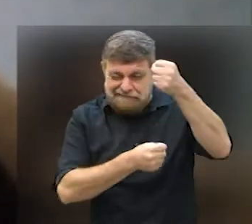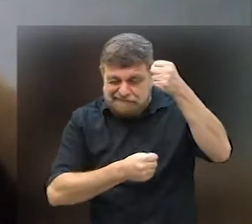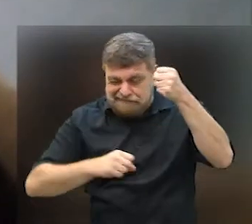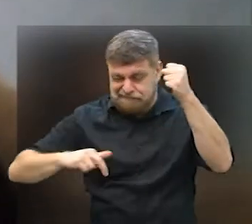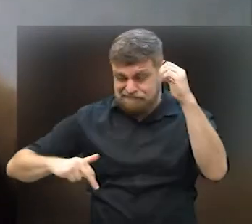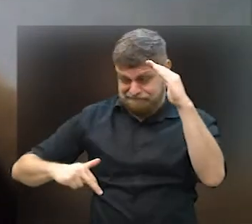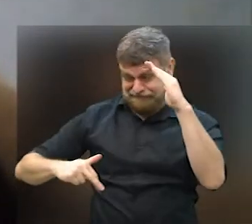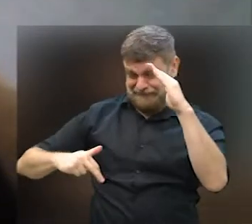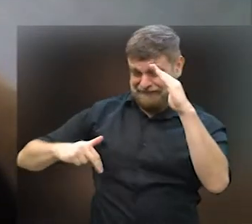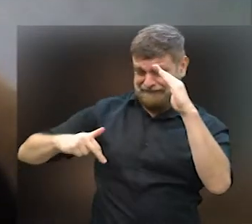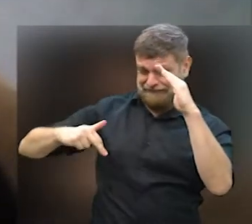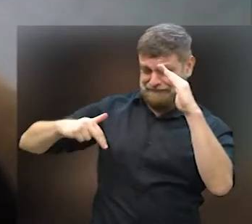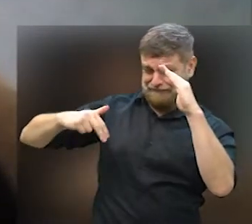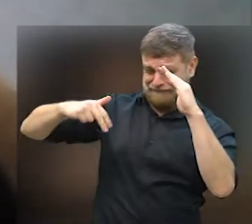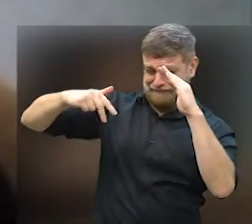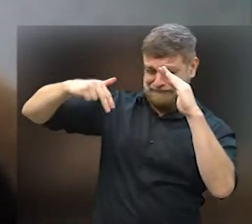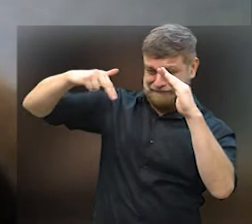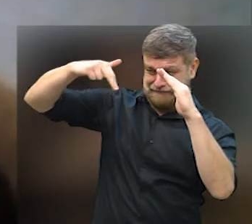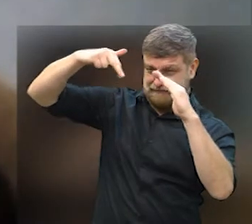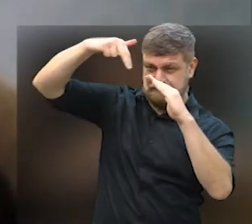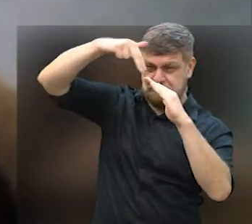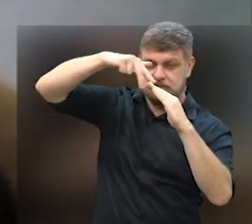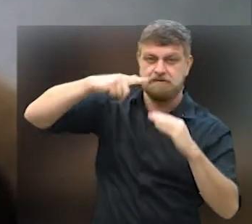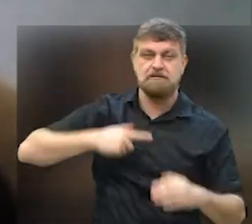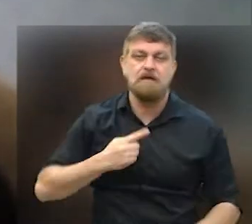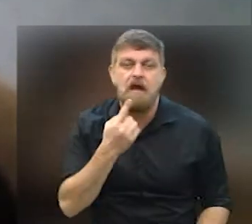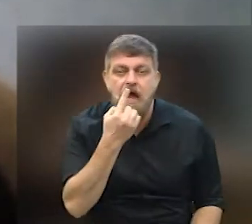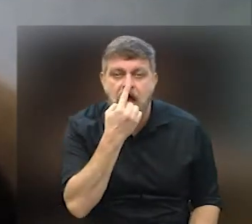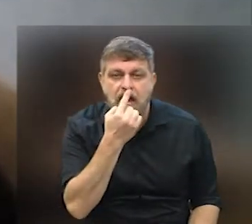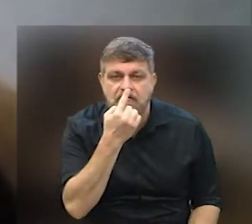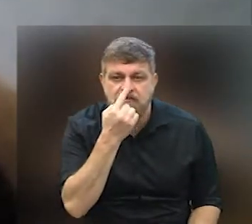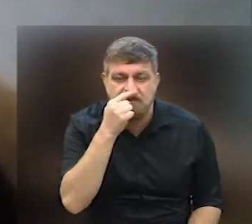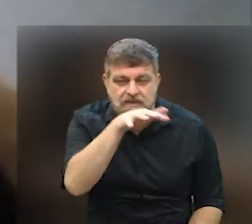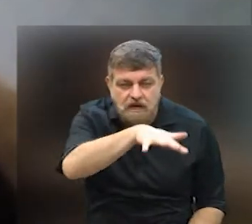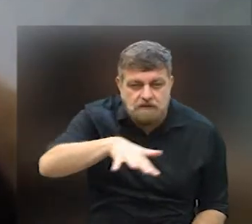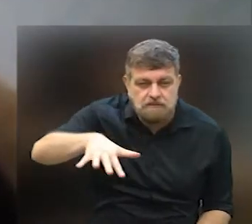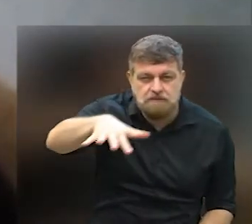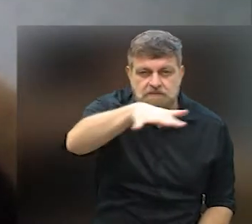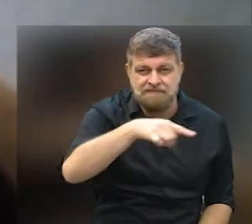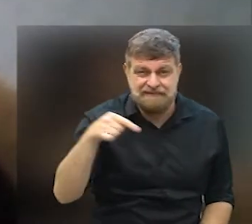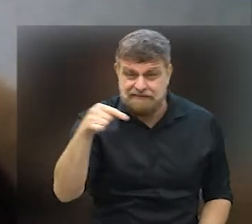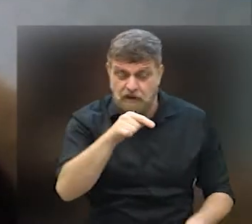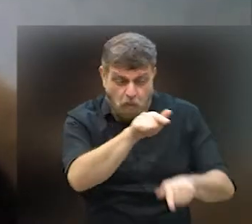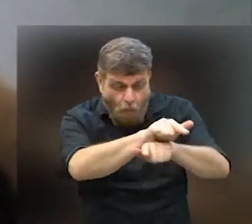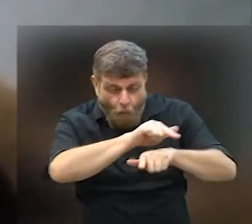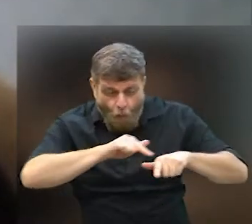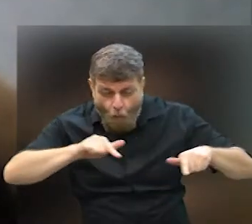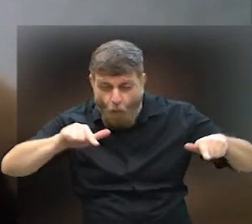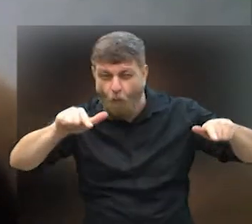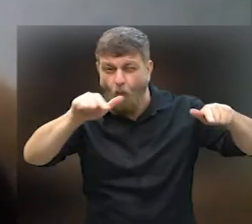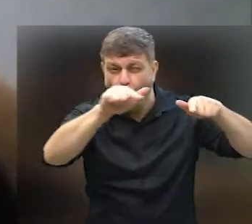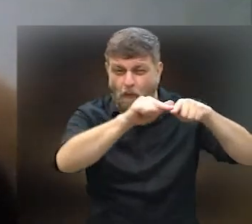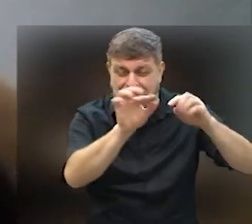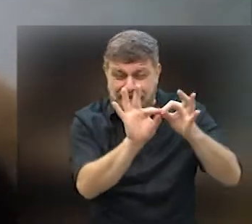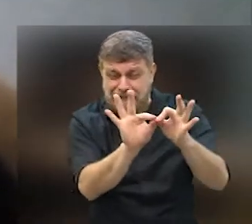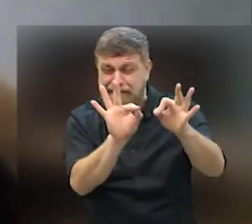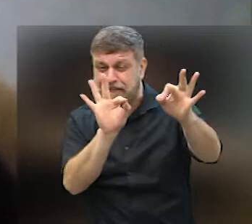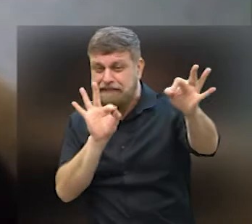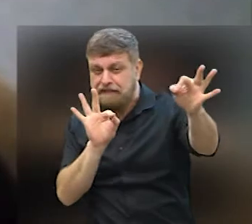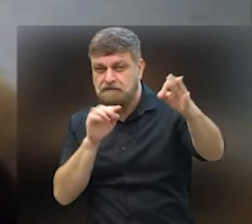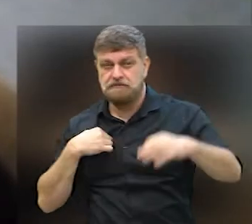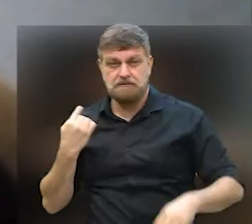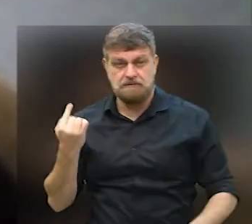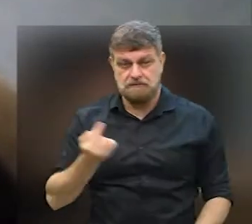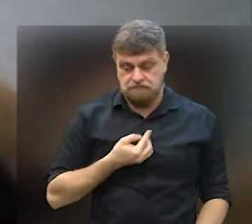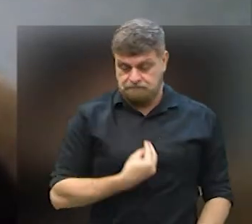E mais que tudo isso, é importante ter familiaridade com esse tipo de ambiente, um ambiente inóspito, área remota, em